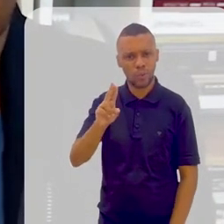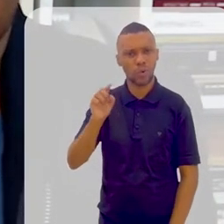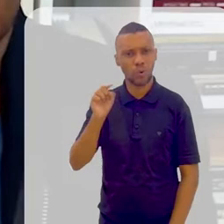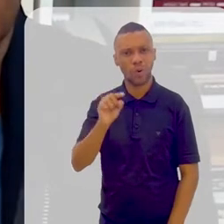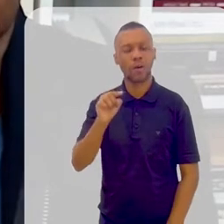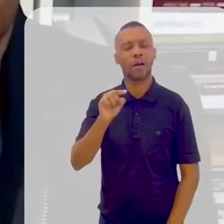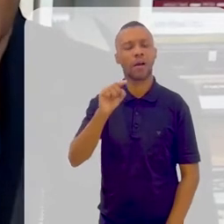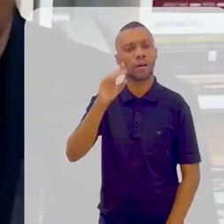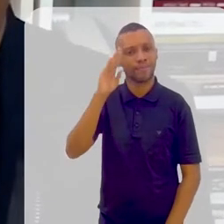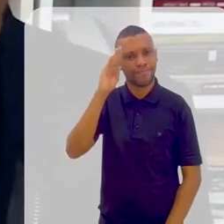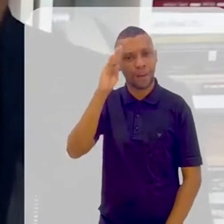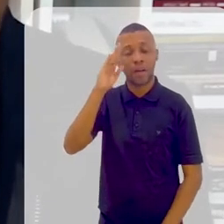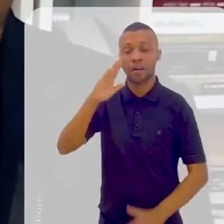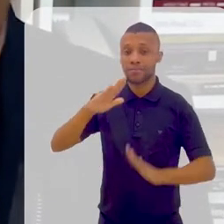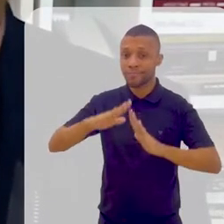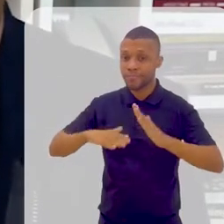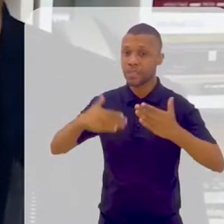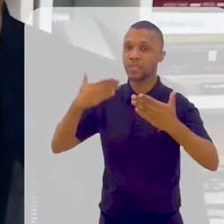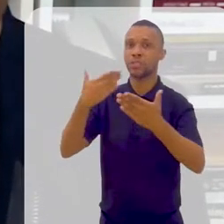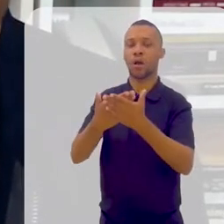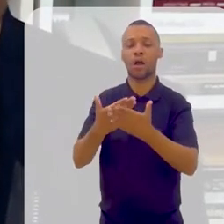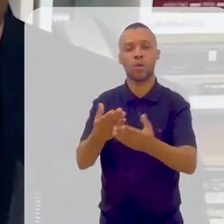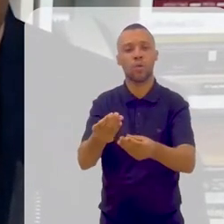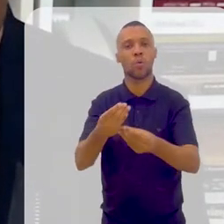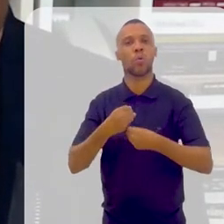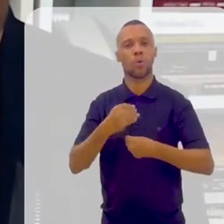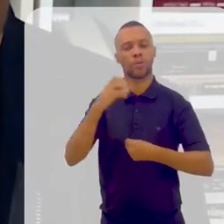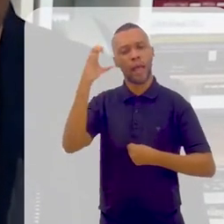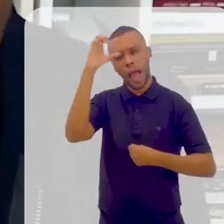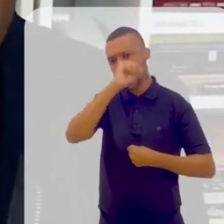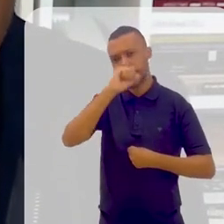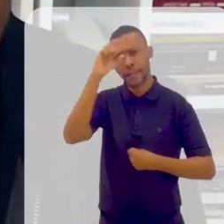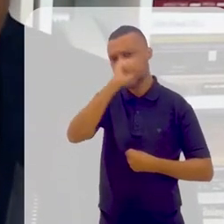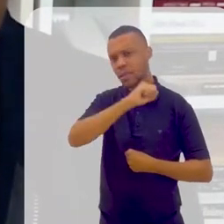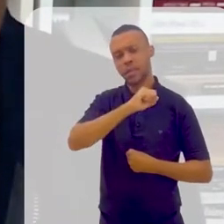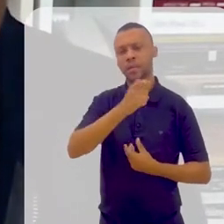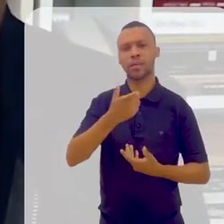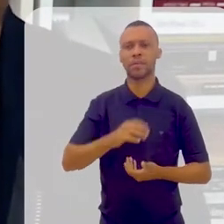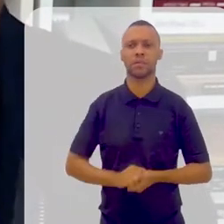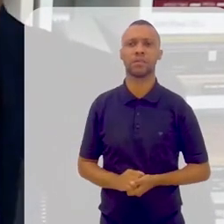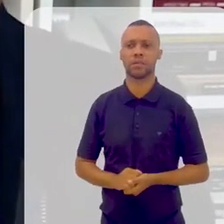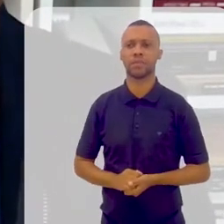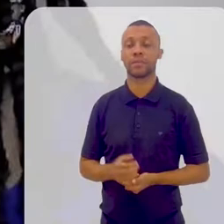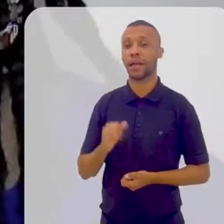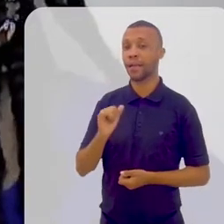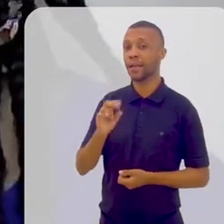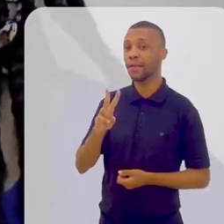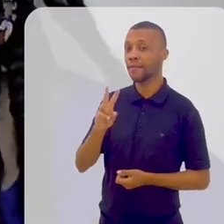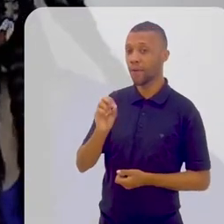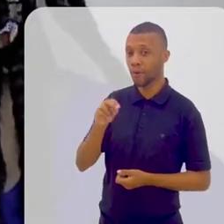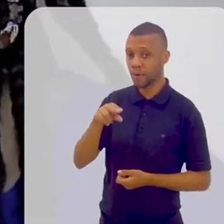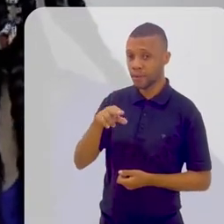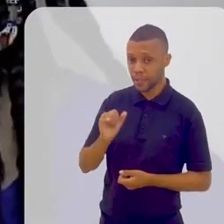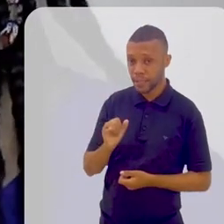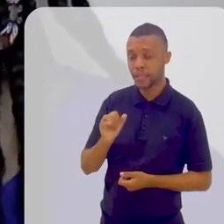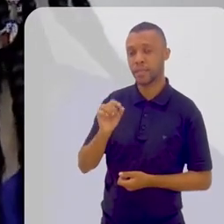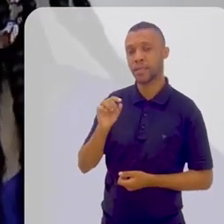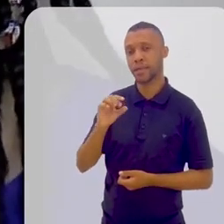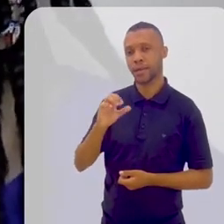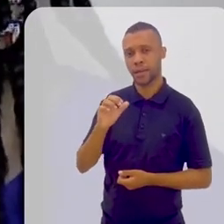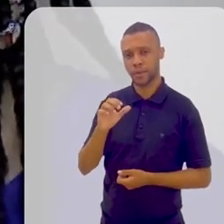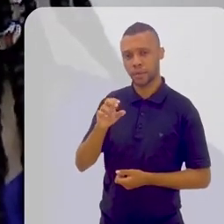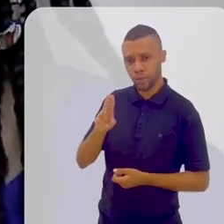como uma grande escola para você na sua carreira. Por quê? A Ivone,